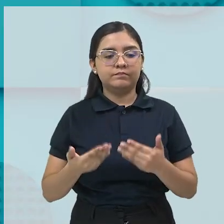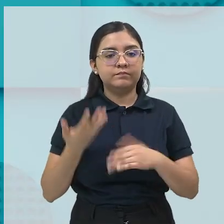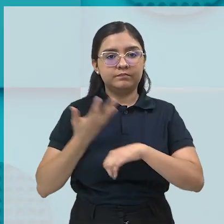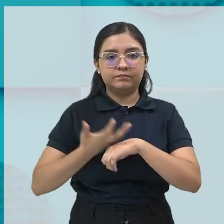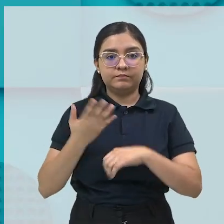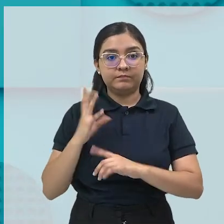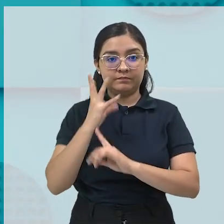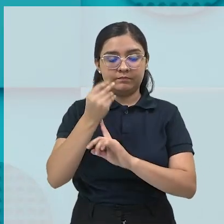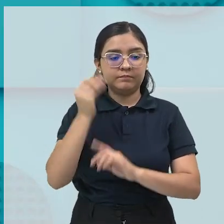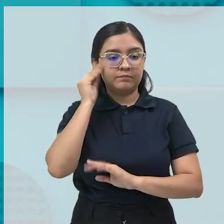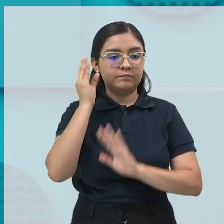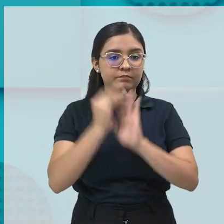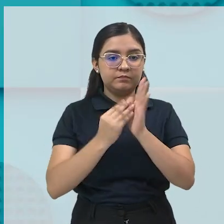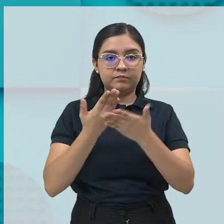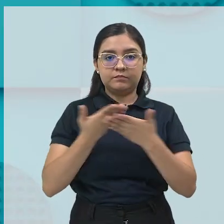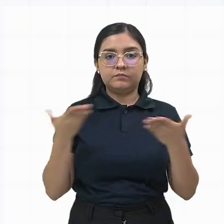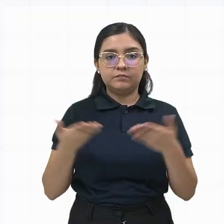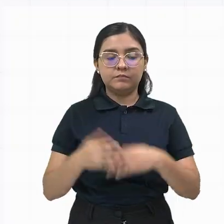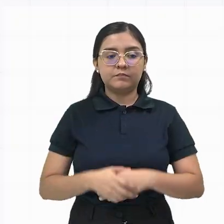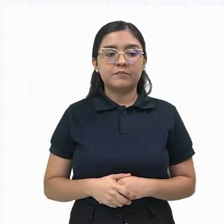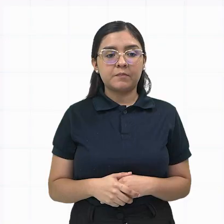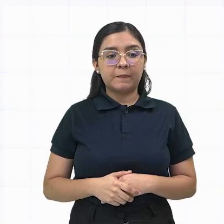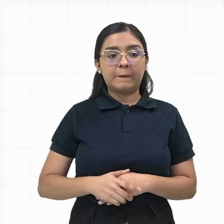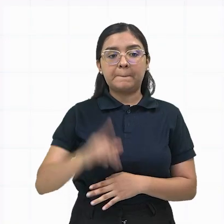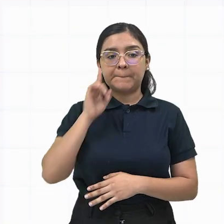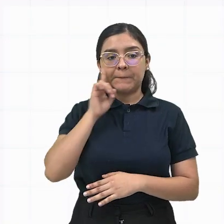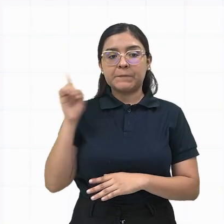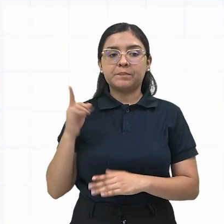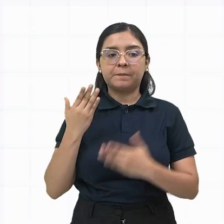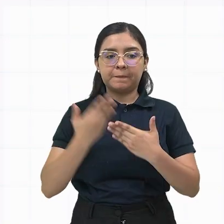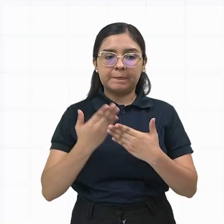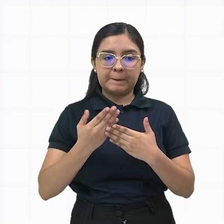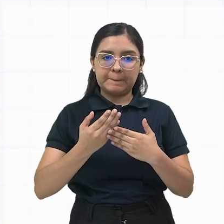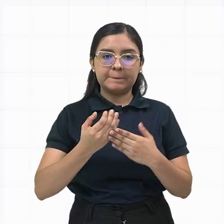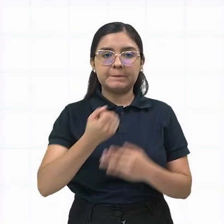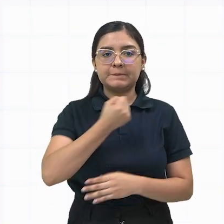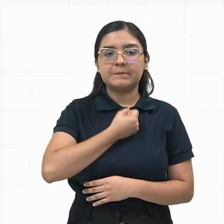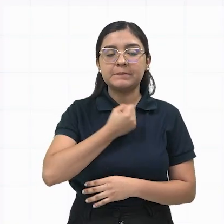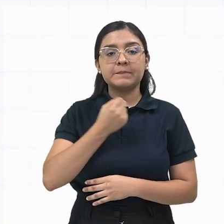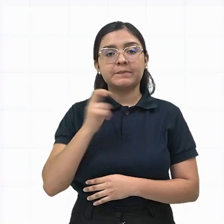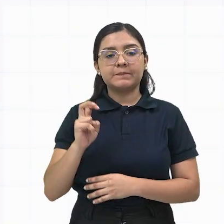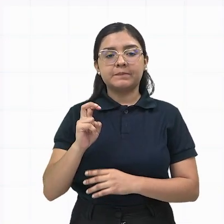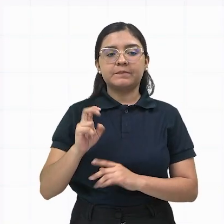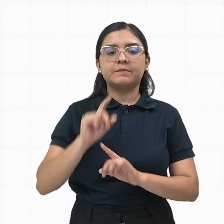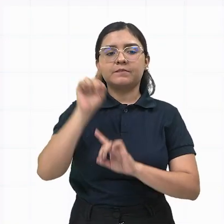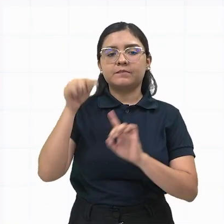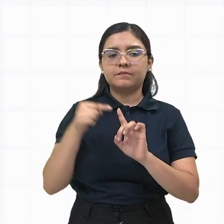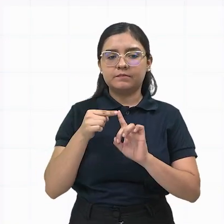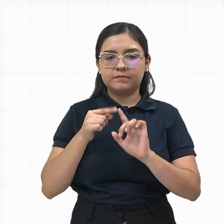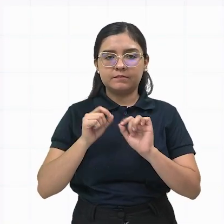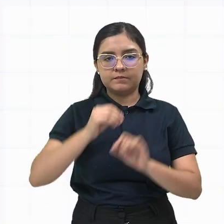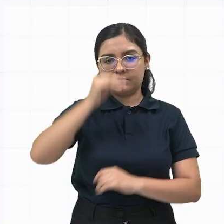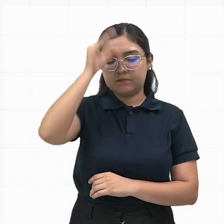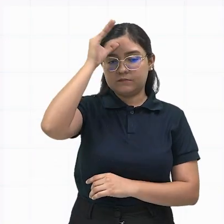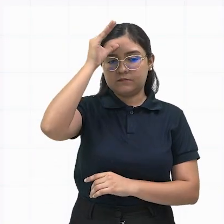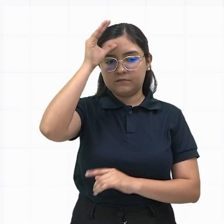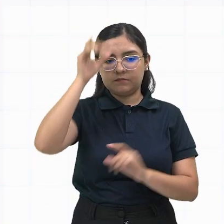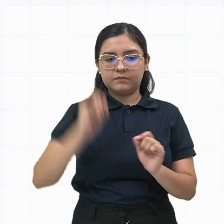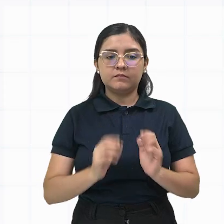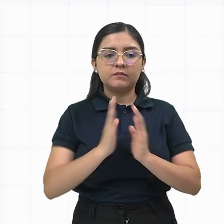artes. Vamos ver o conteúdo da nossa aula? Esta é a nossa aula de número 5. Nosso objeto de